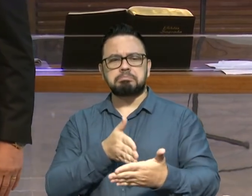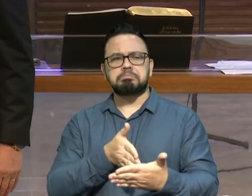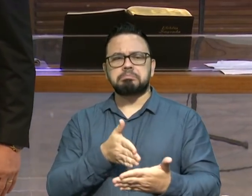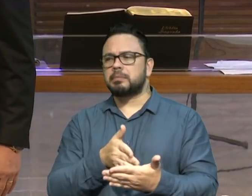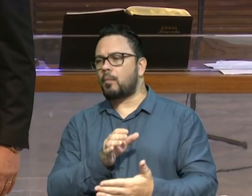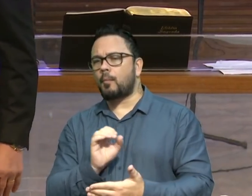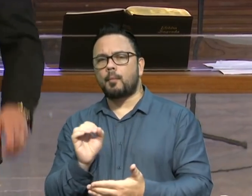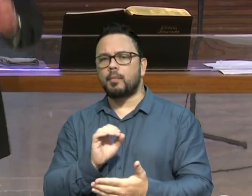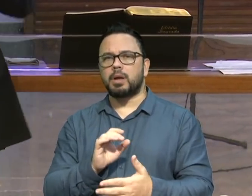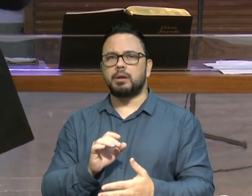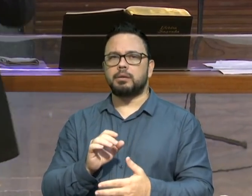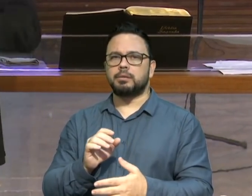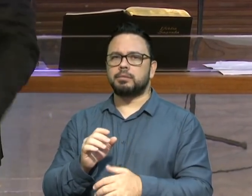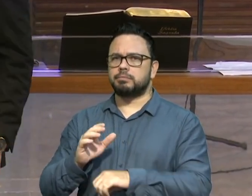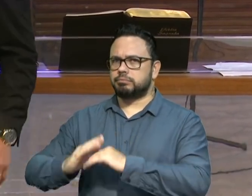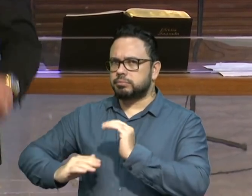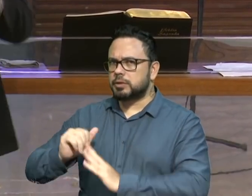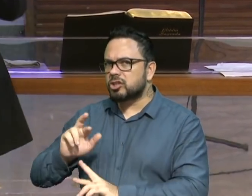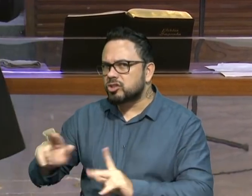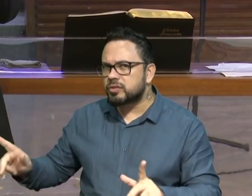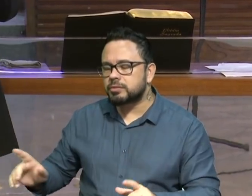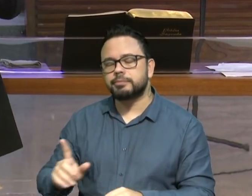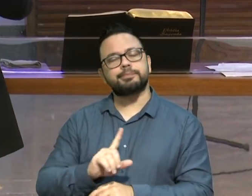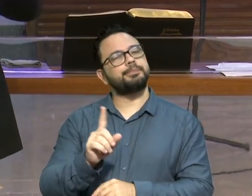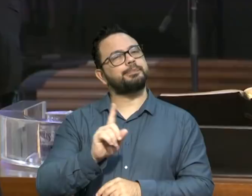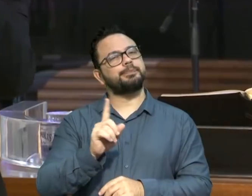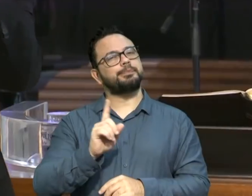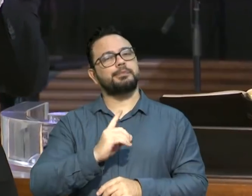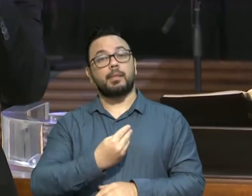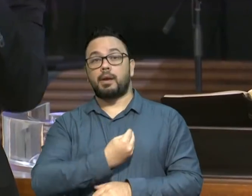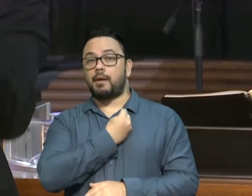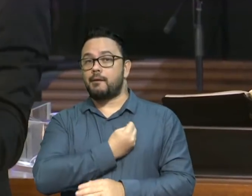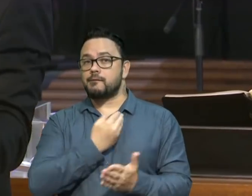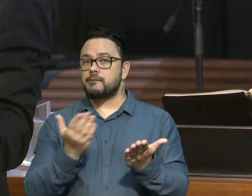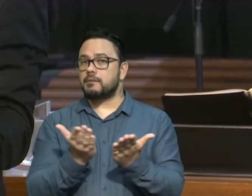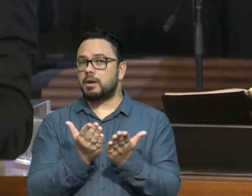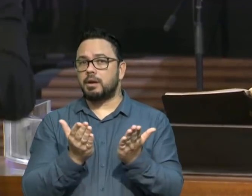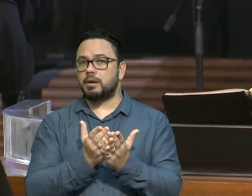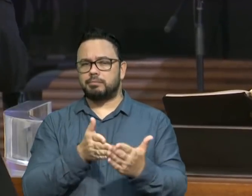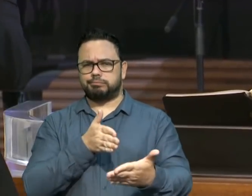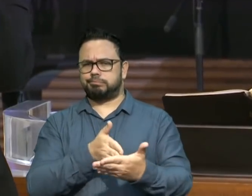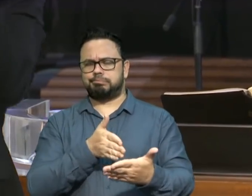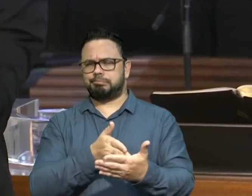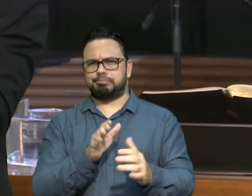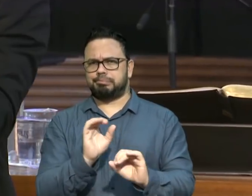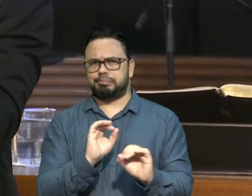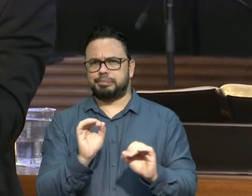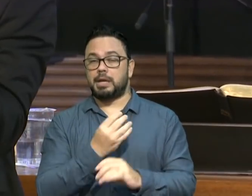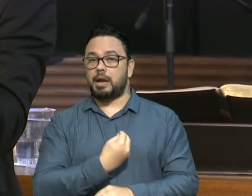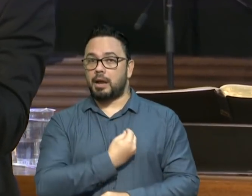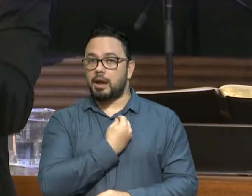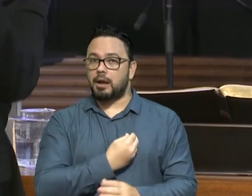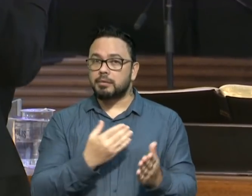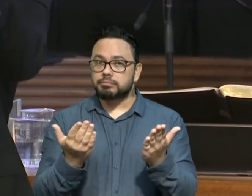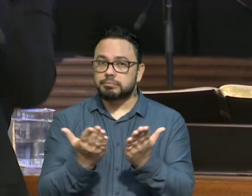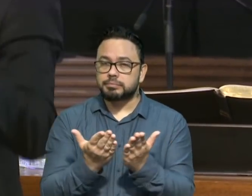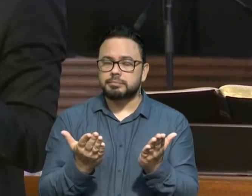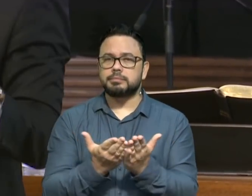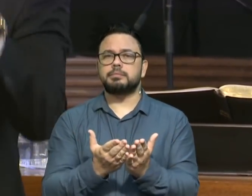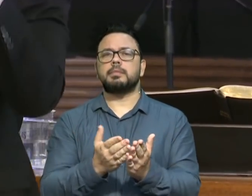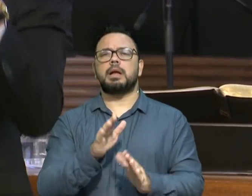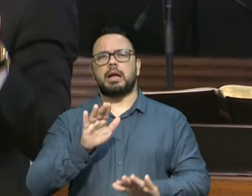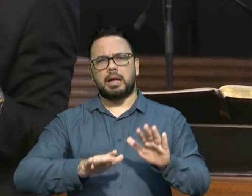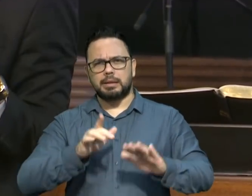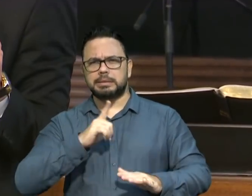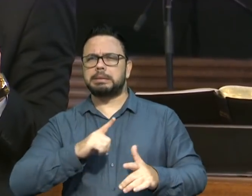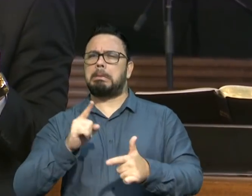caminho e não a vida cristã não é uma rua sem saída a vida cristã pode ter um